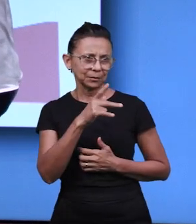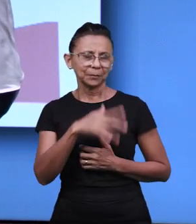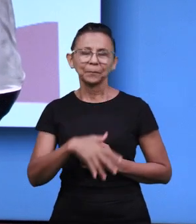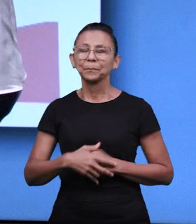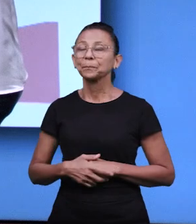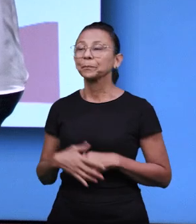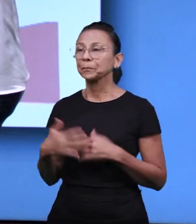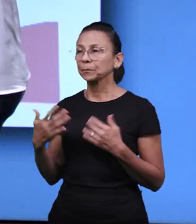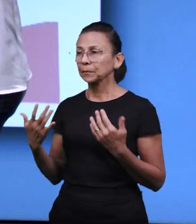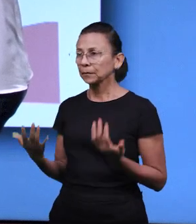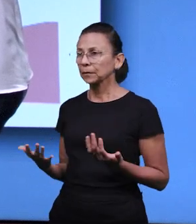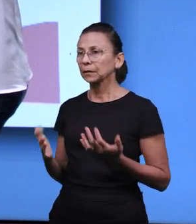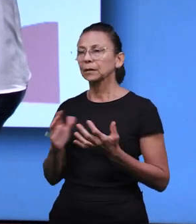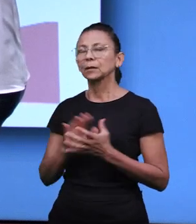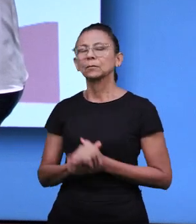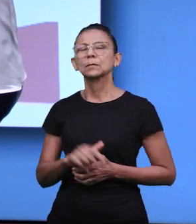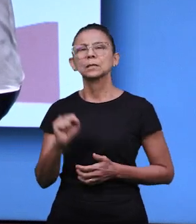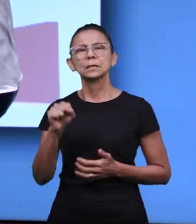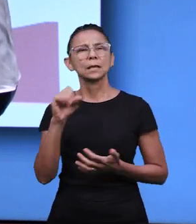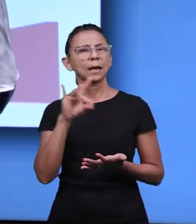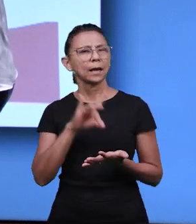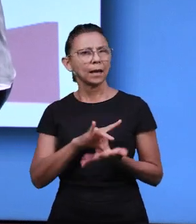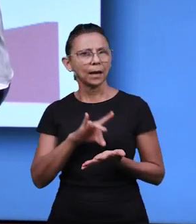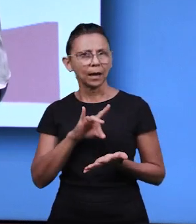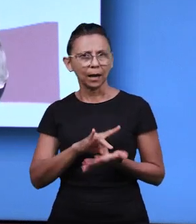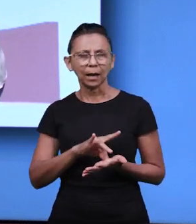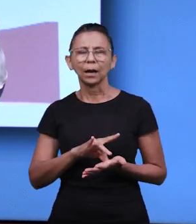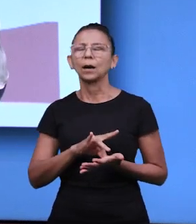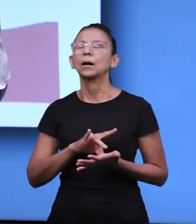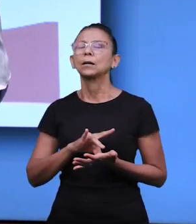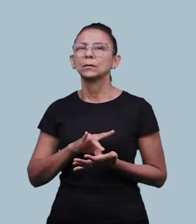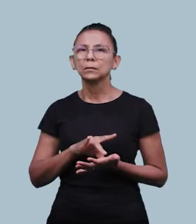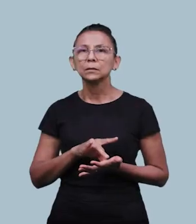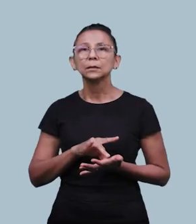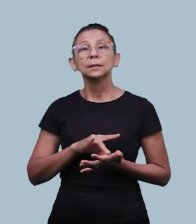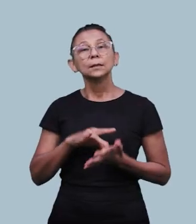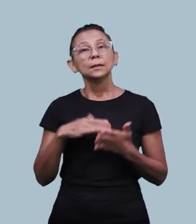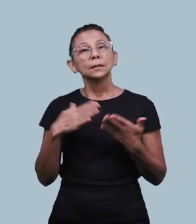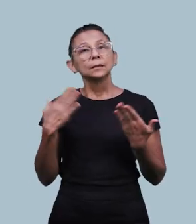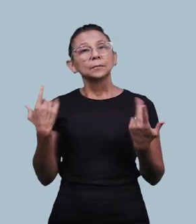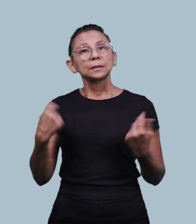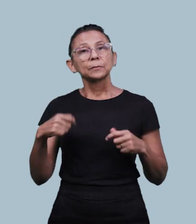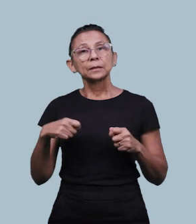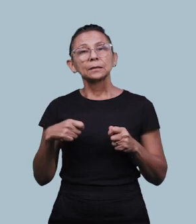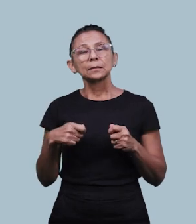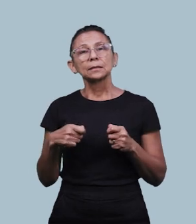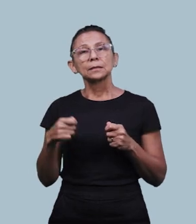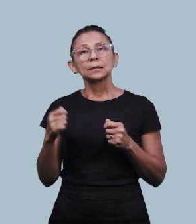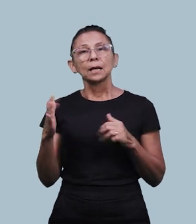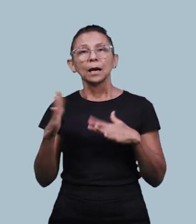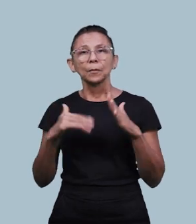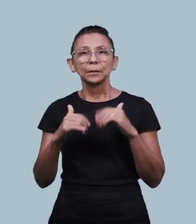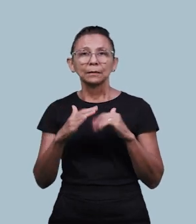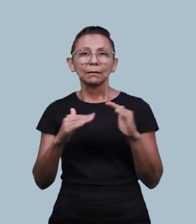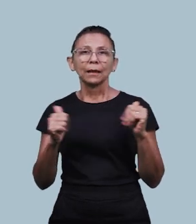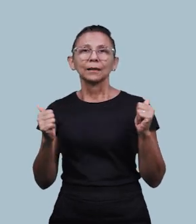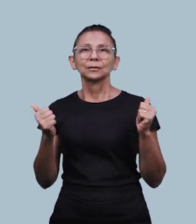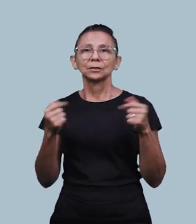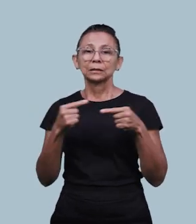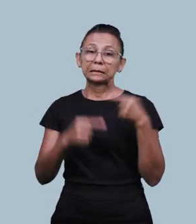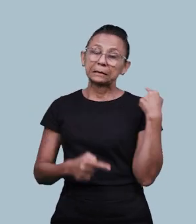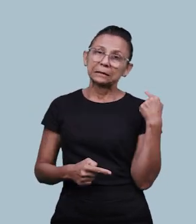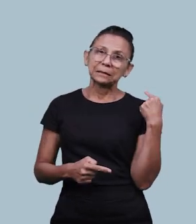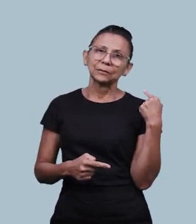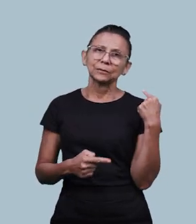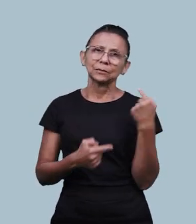conhecimento. Então, este impacto existe, ele é real. Nós temos que lidar com esse